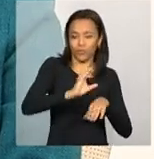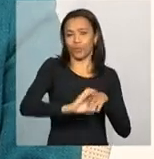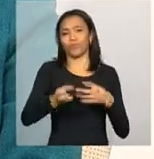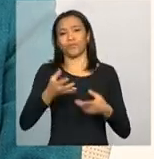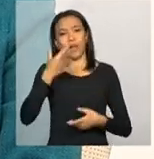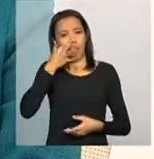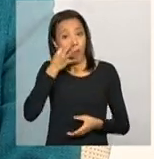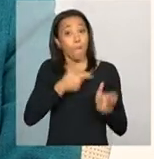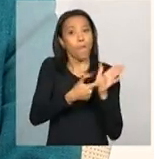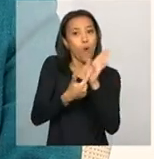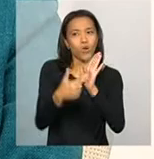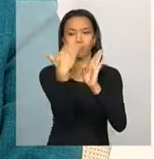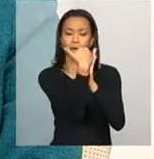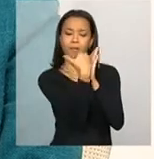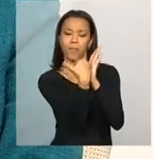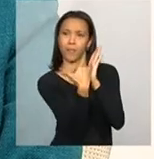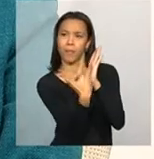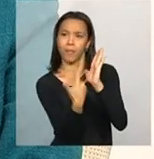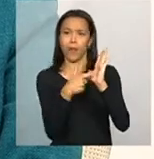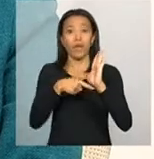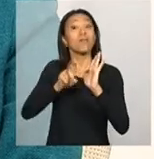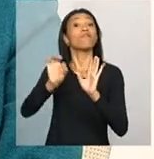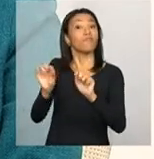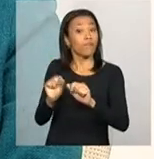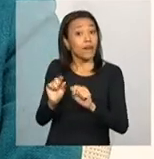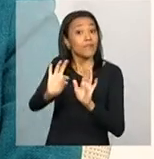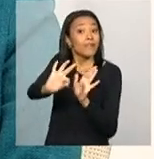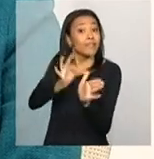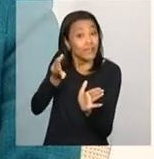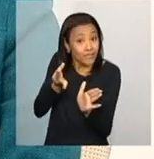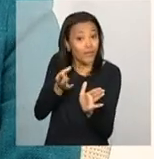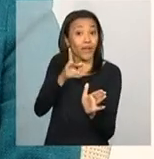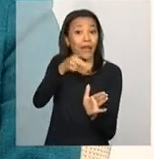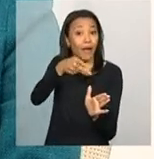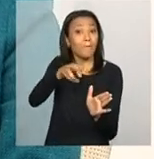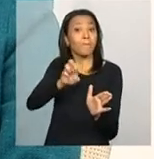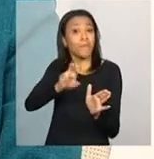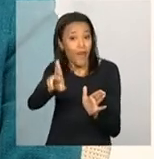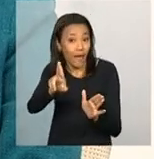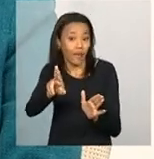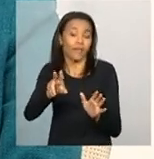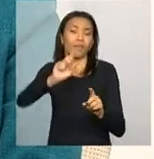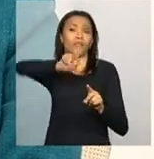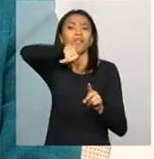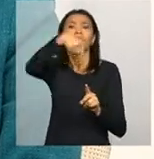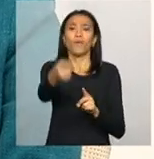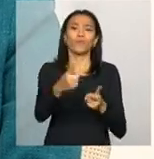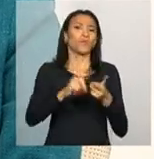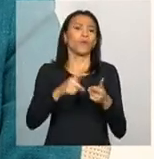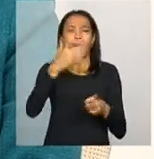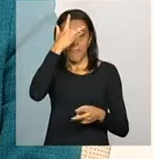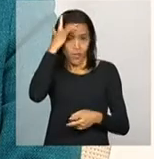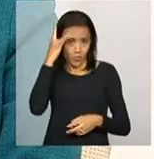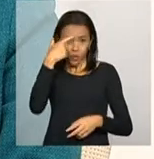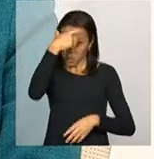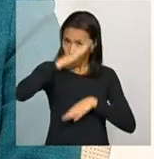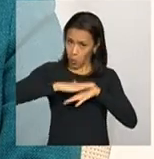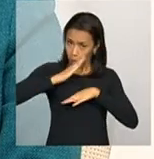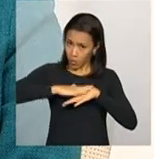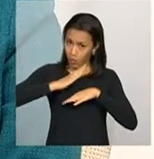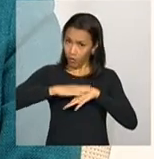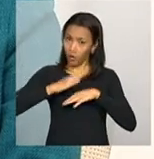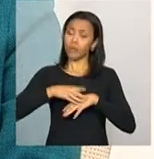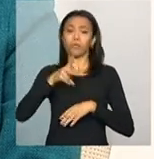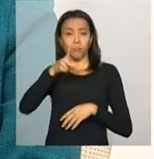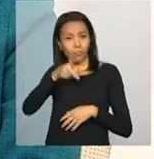apresenta os cursos, realiza inclusive a inscrição, a chamada pré-matrícula. E a outra forma é a própria pessoa, o próprio beneficiário